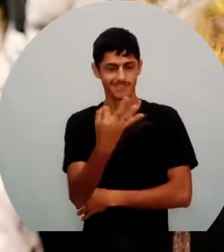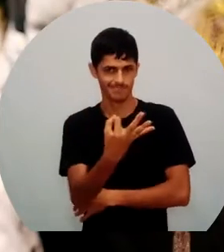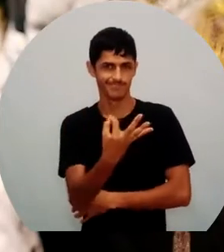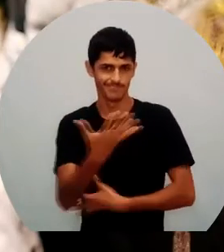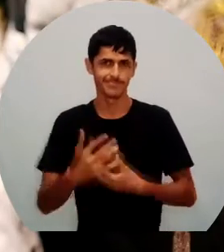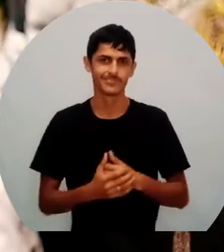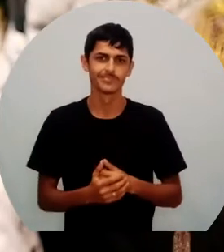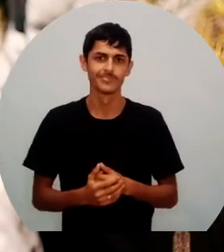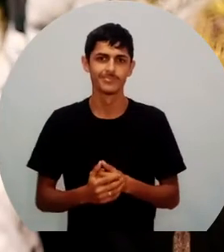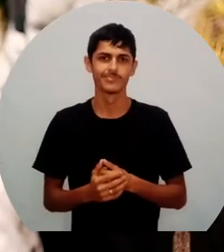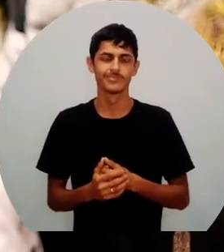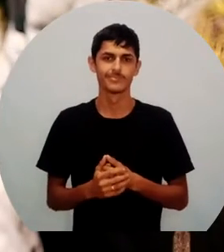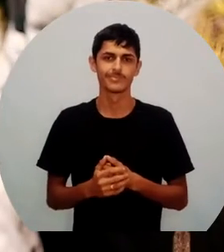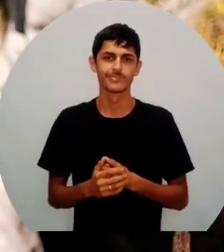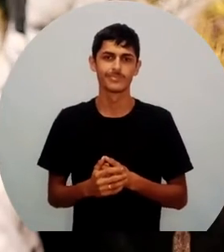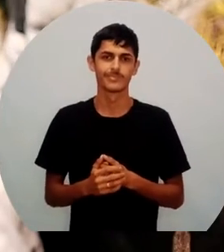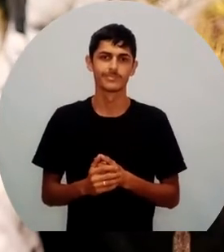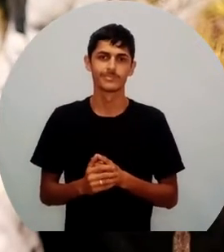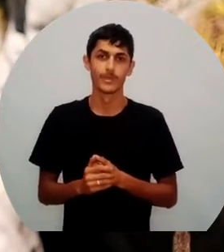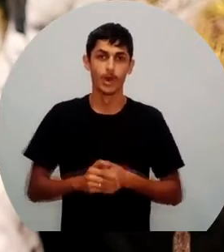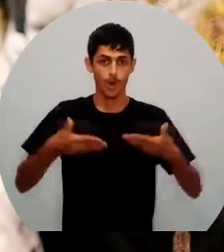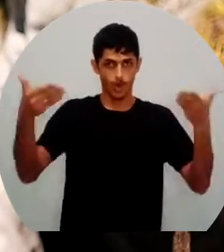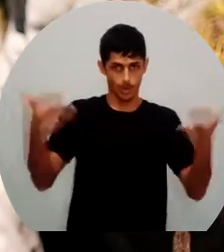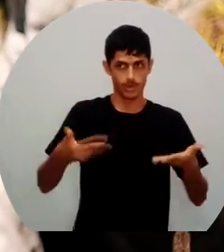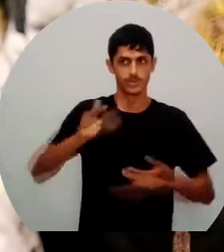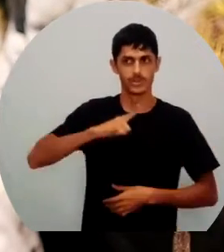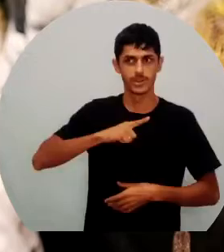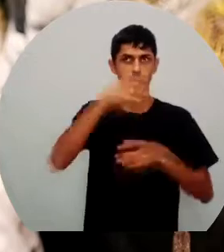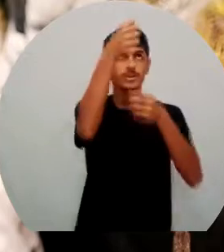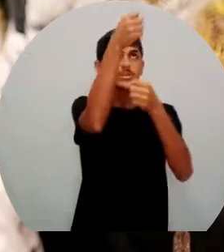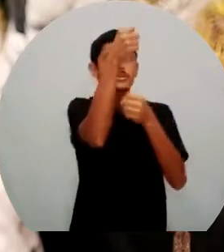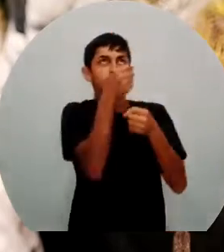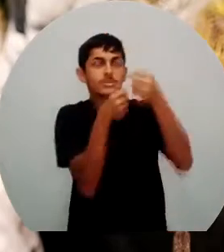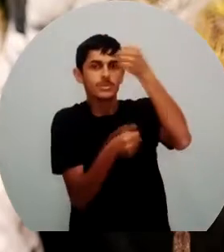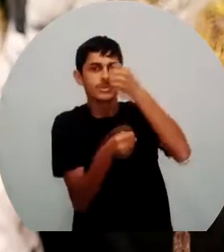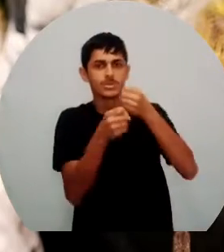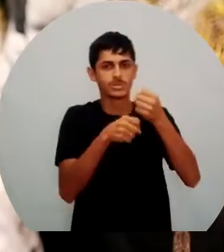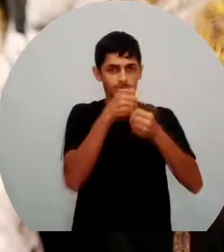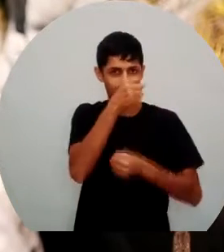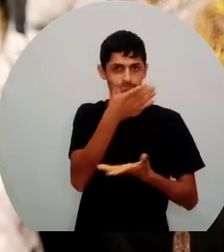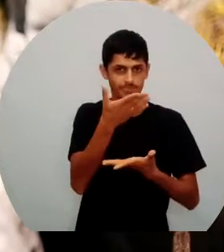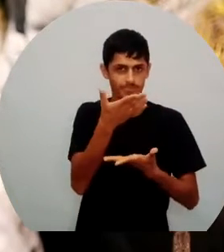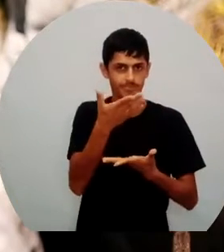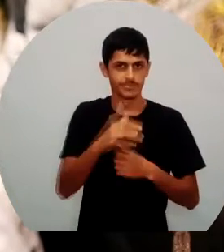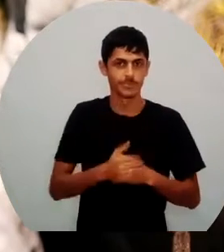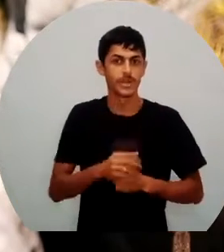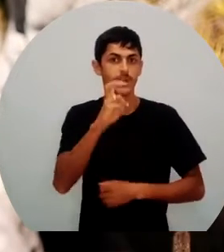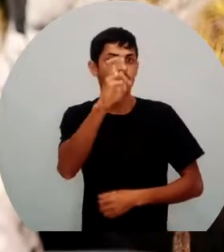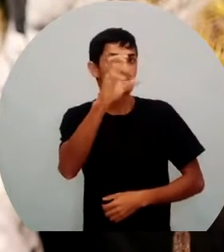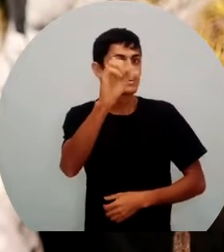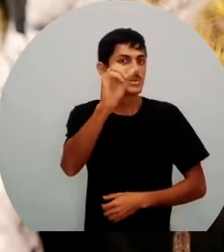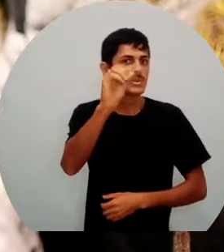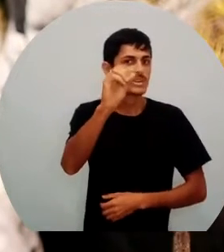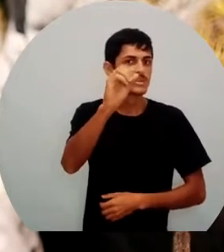causa um ângulo muito bonito de visualização do pôr do sol. A gente tem aqui hoje um rapel com cerca de altura de 50 metros e a gente está falando de um